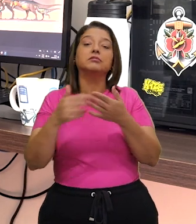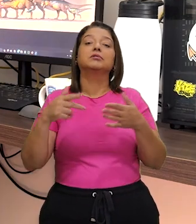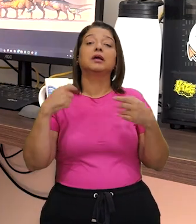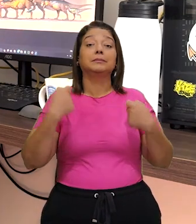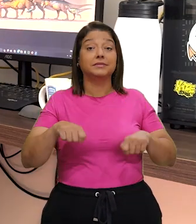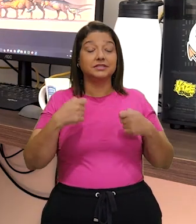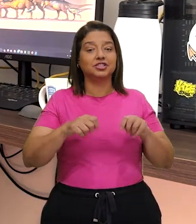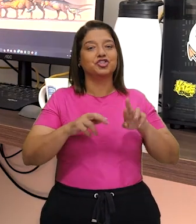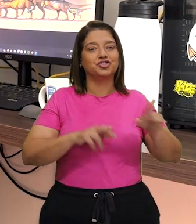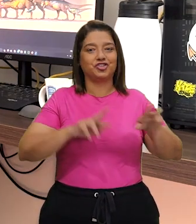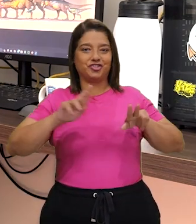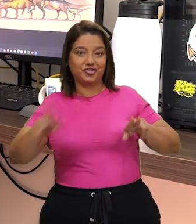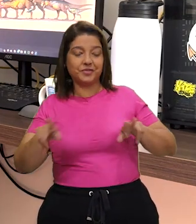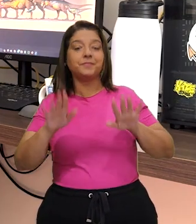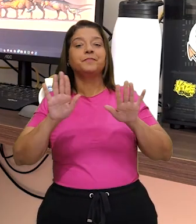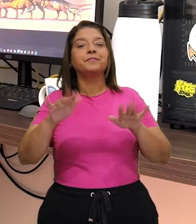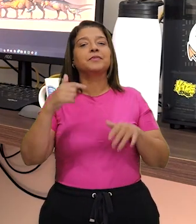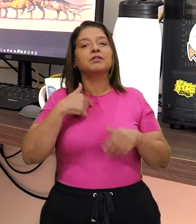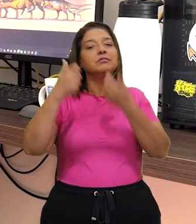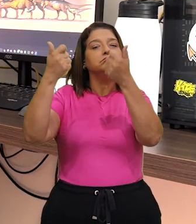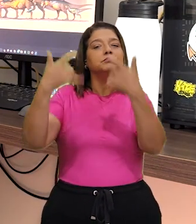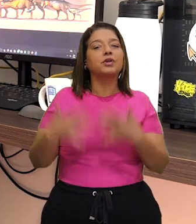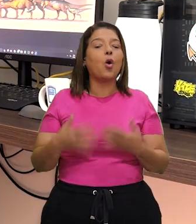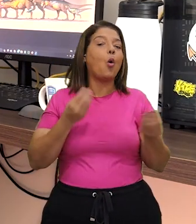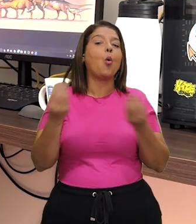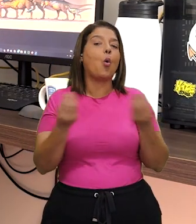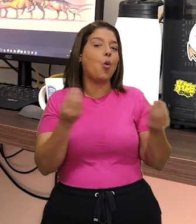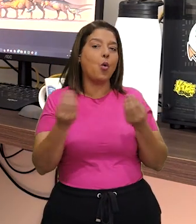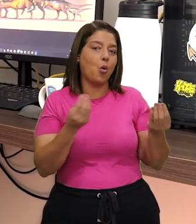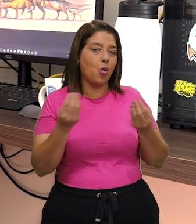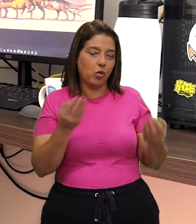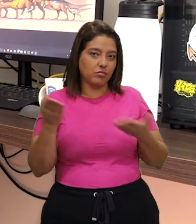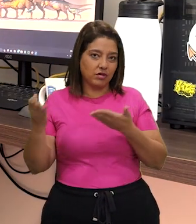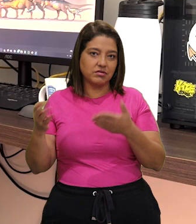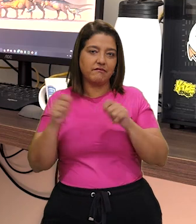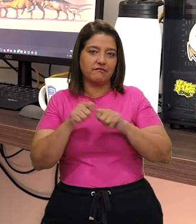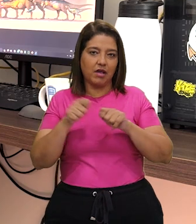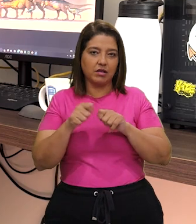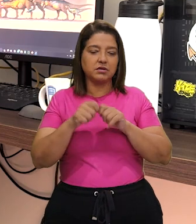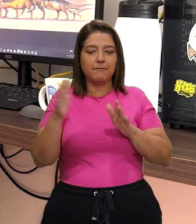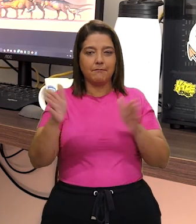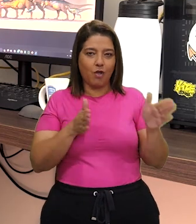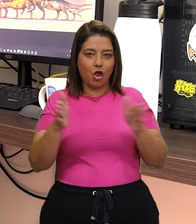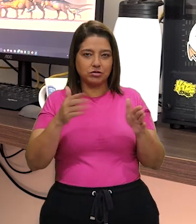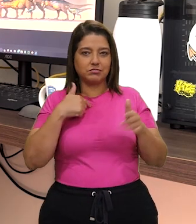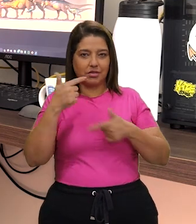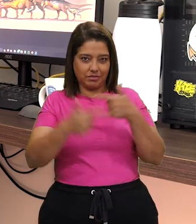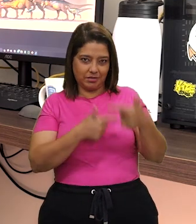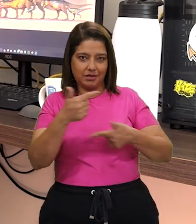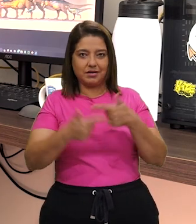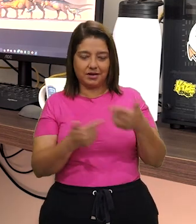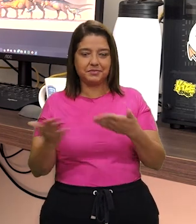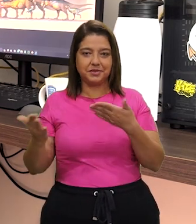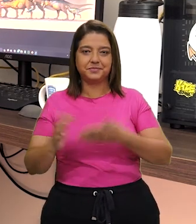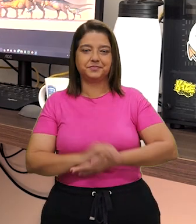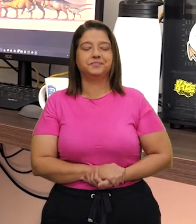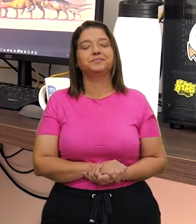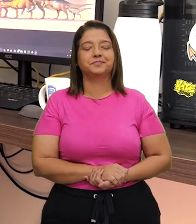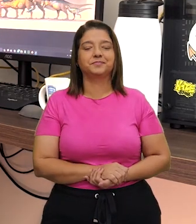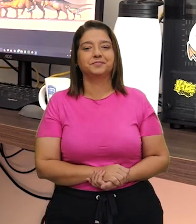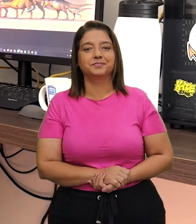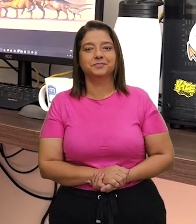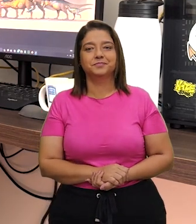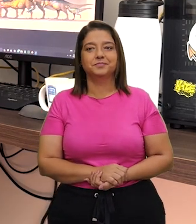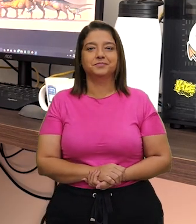diferente é e eu vou falar um pouco então de como funciona o processo da paleoart né que é a minha principal pegada eh Então essa